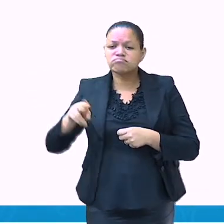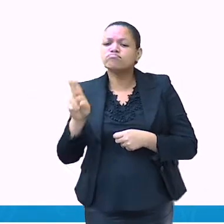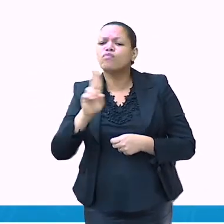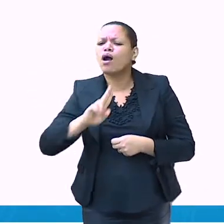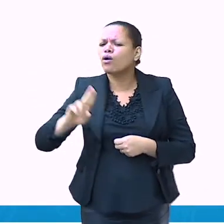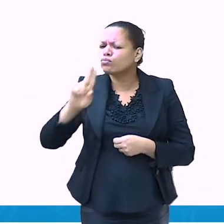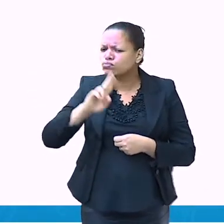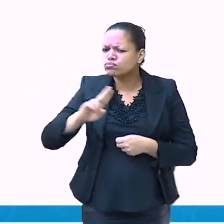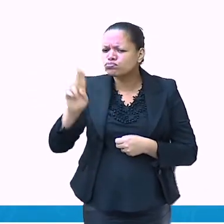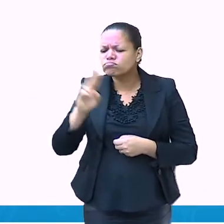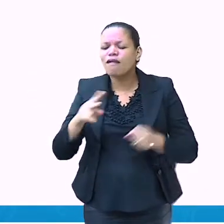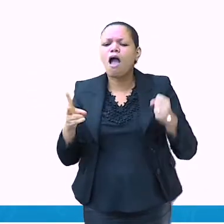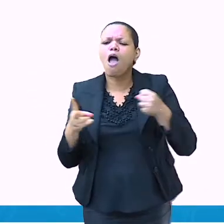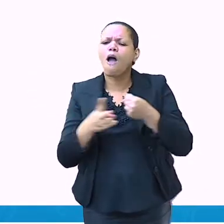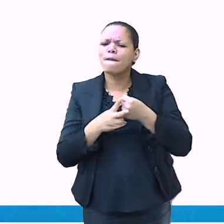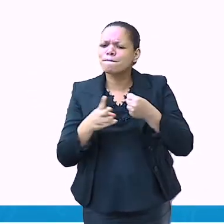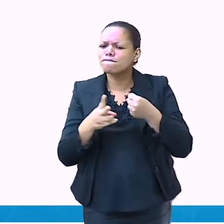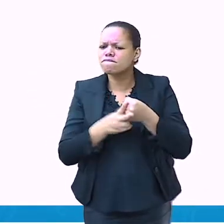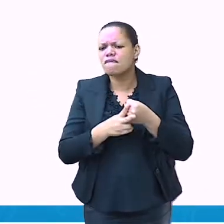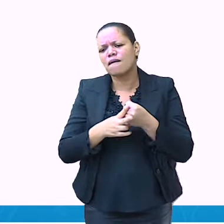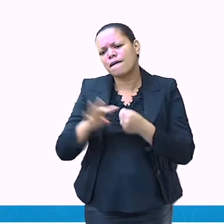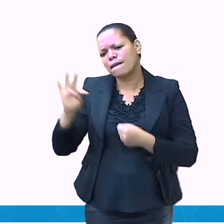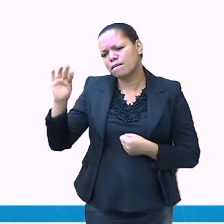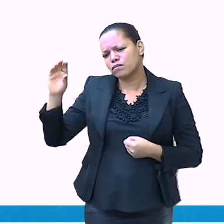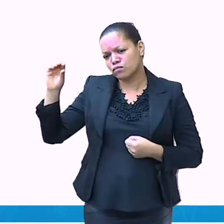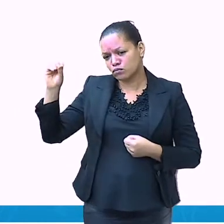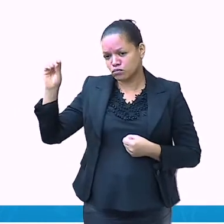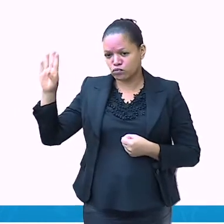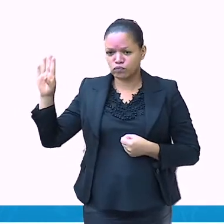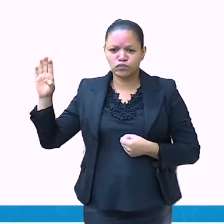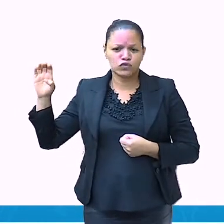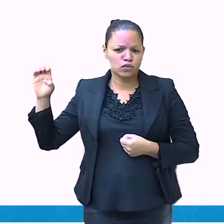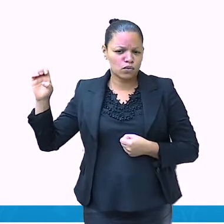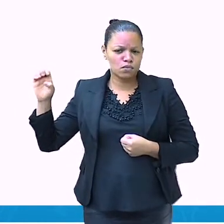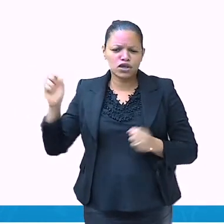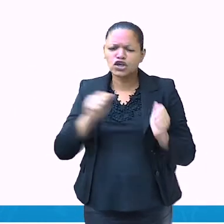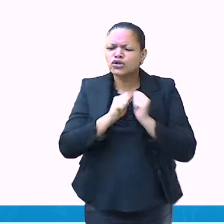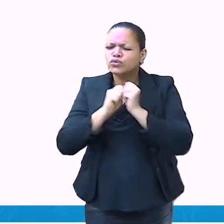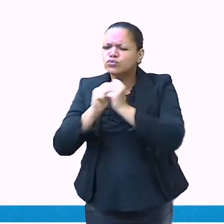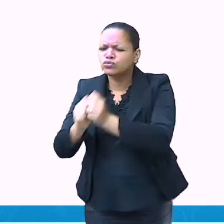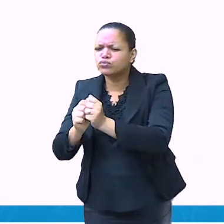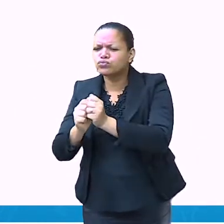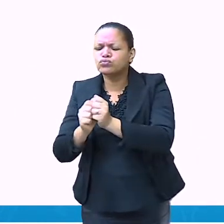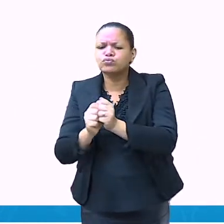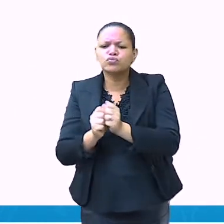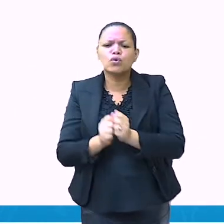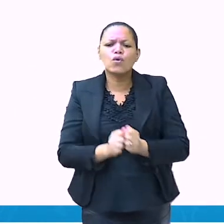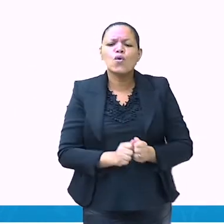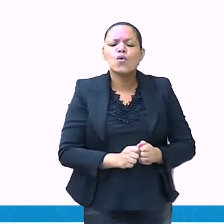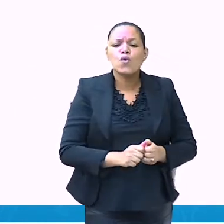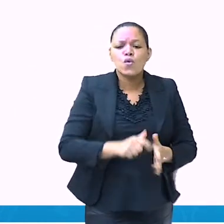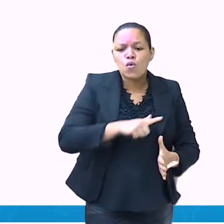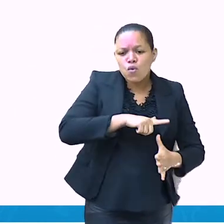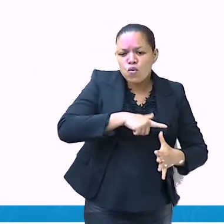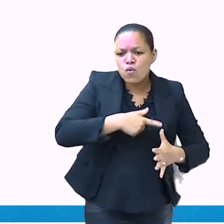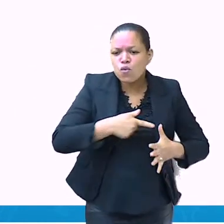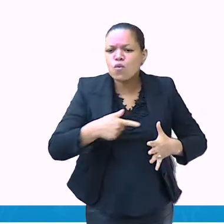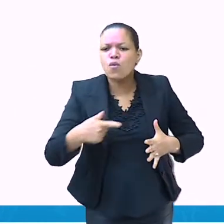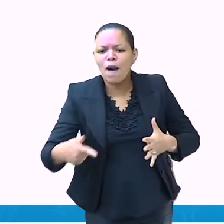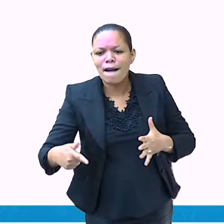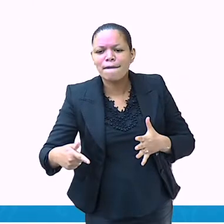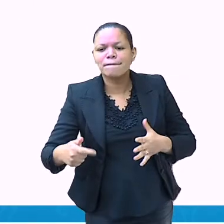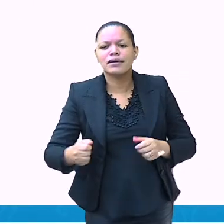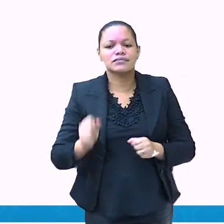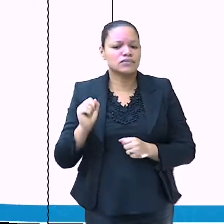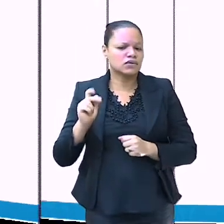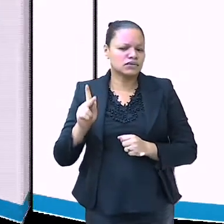inglesa, junto com a gramática que chama simple past, que é o passado simples,